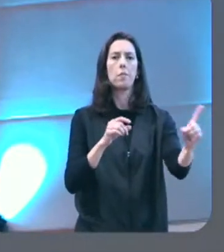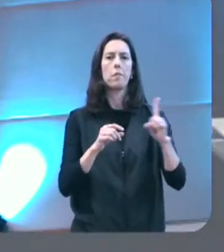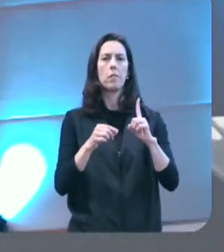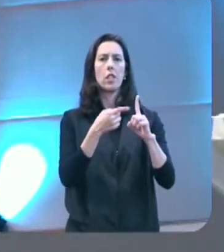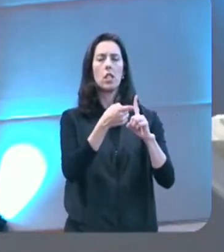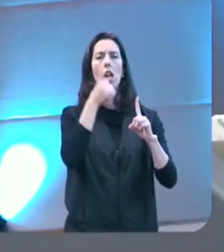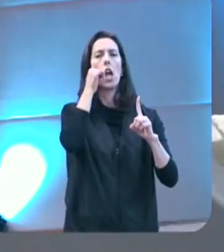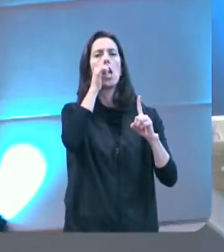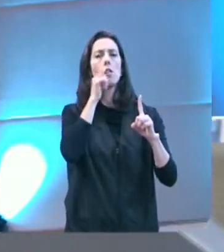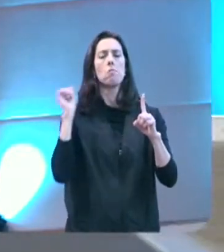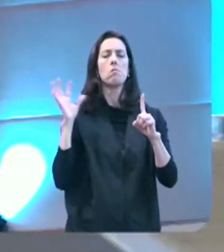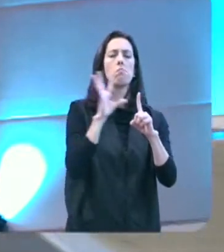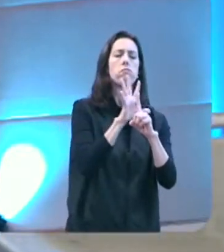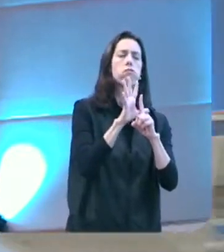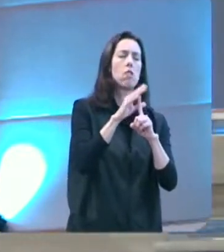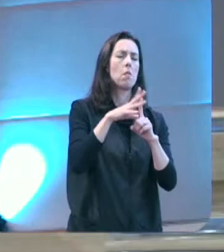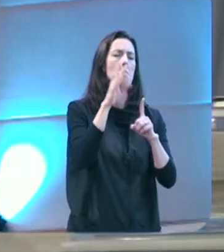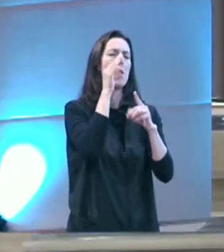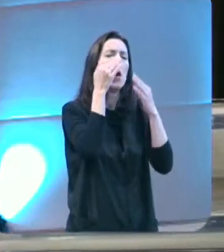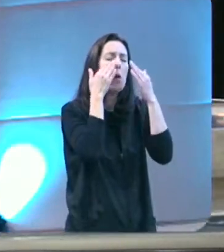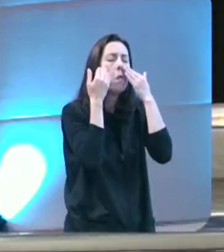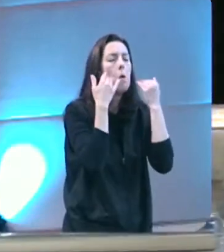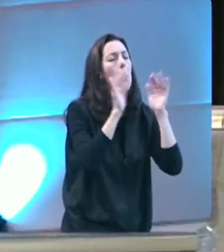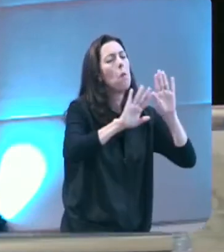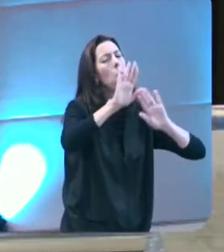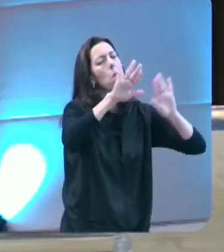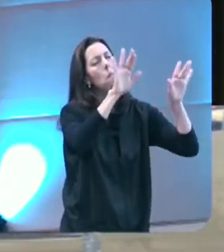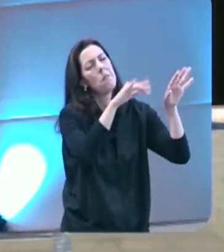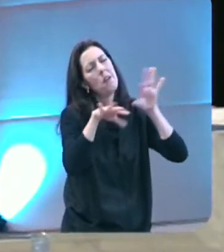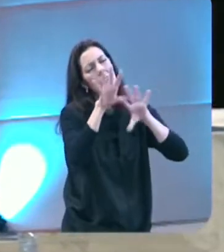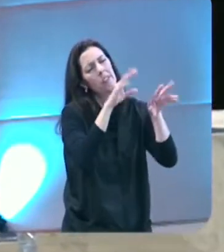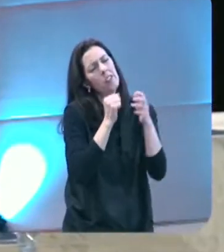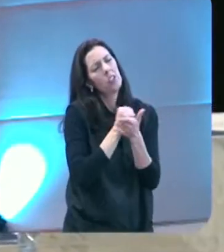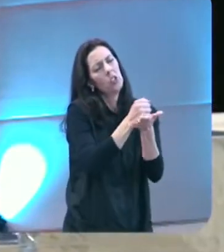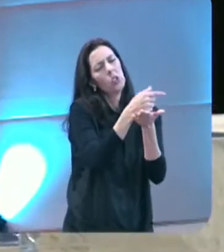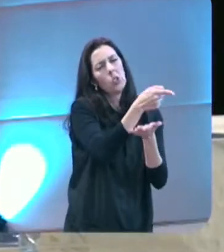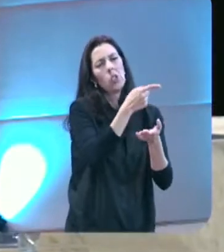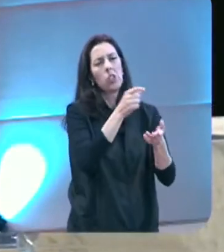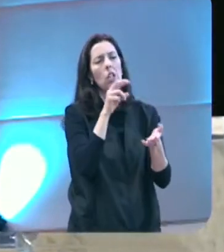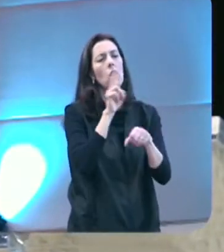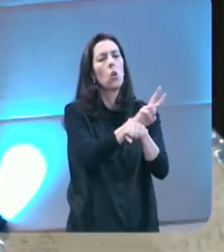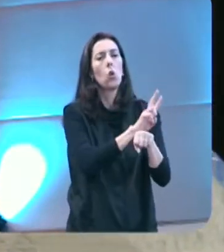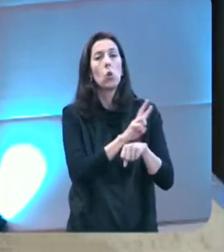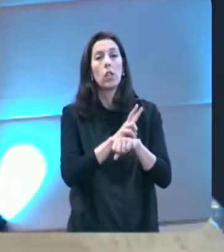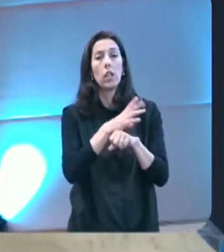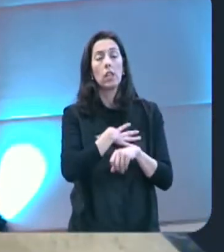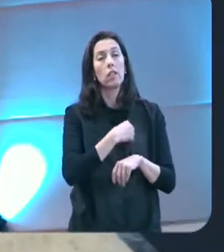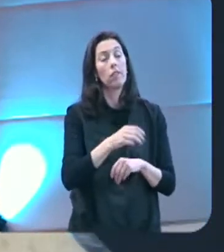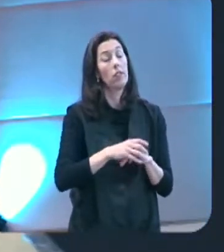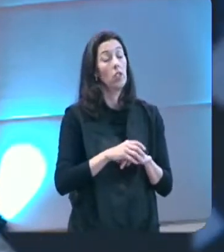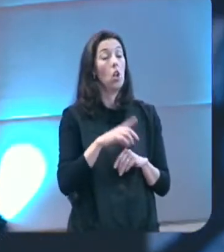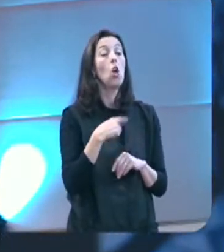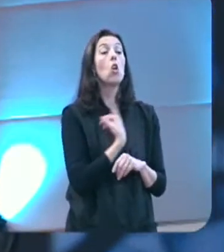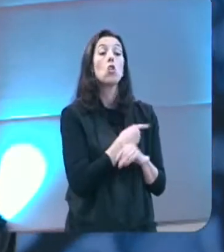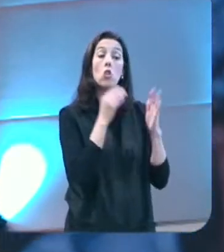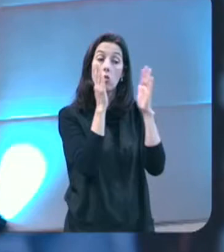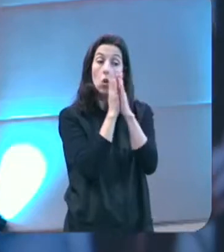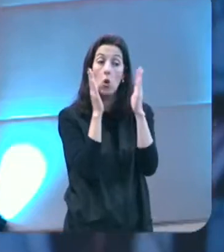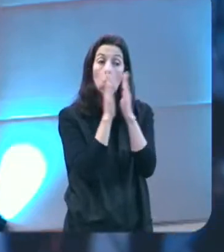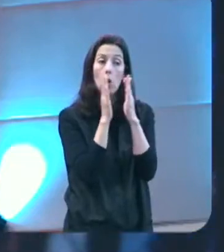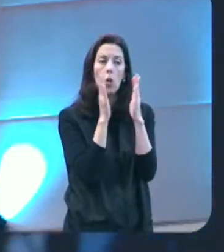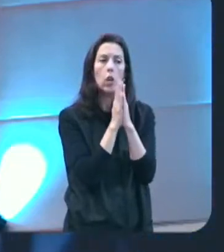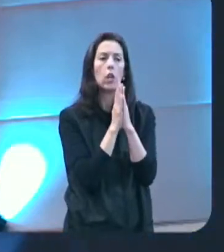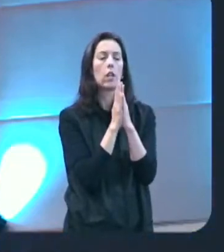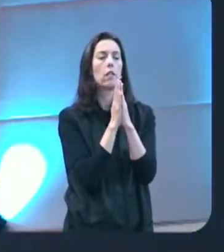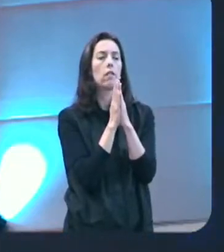bem, limparam-lhe as lágrimas dos olhos, amaram-na, ajudaram-na a cuidar da sua filha e disseram: olha, nós vamos orar